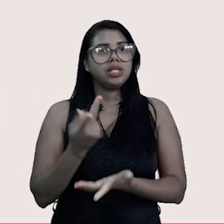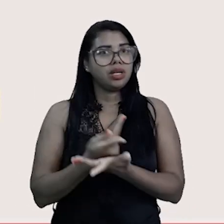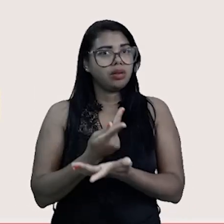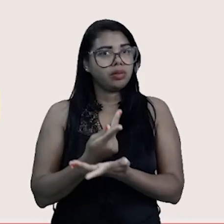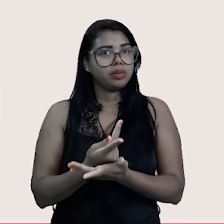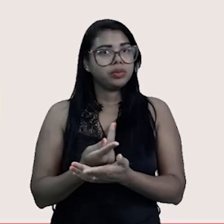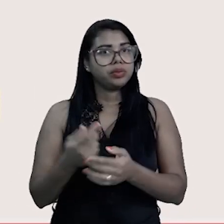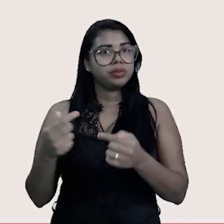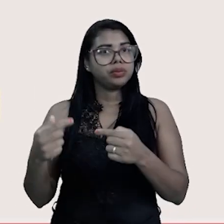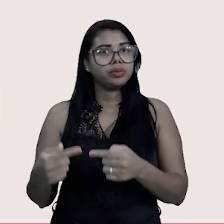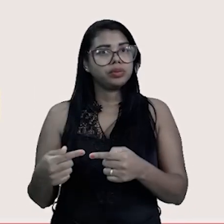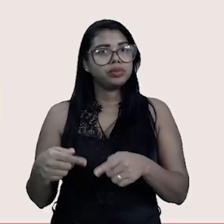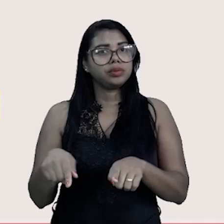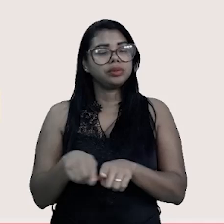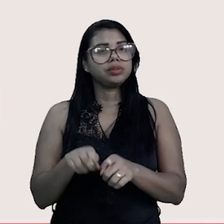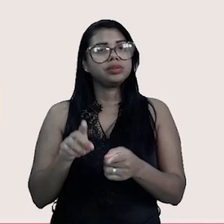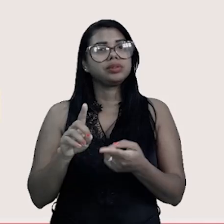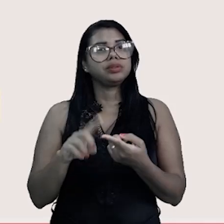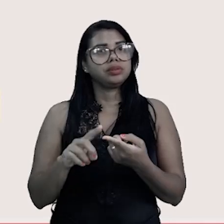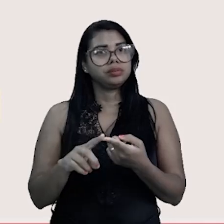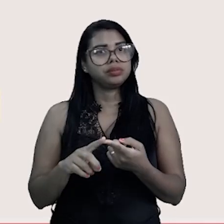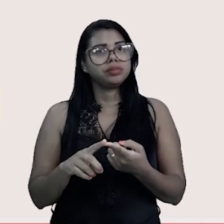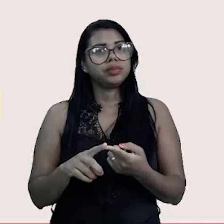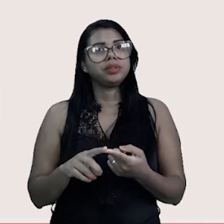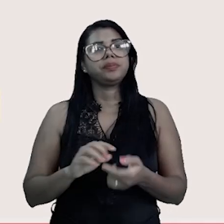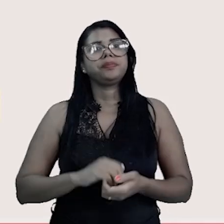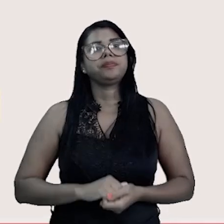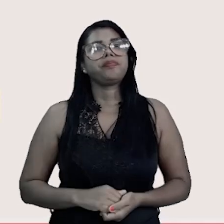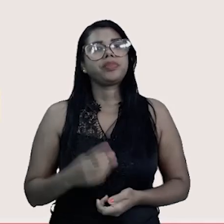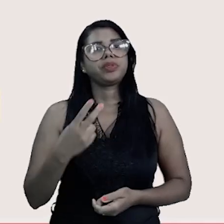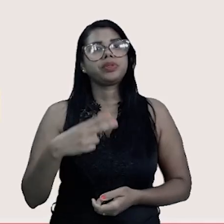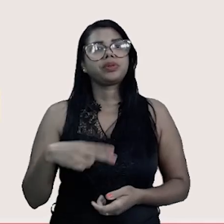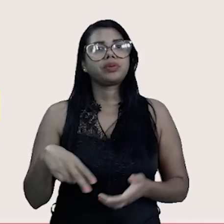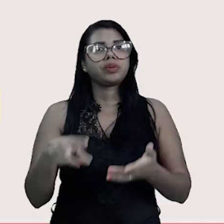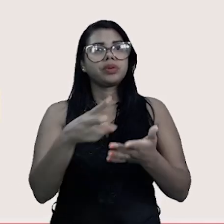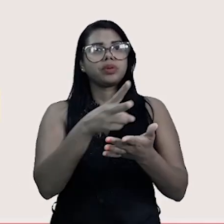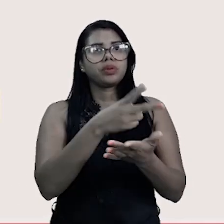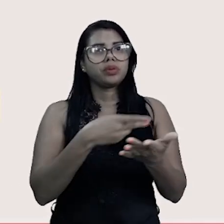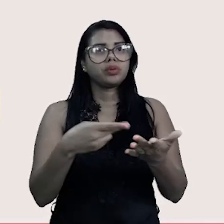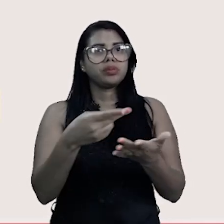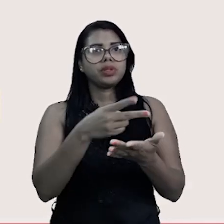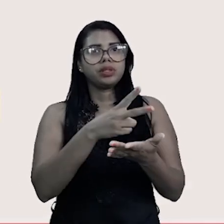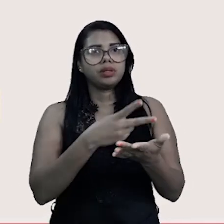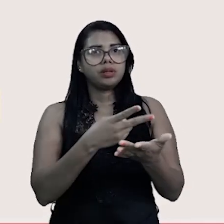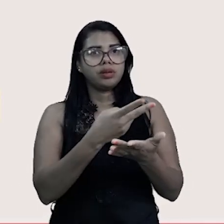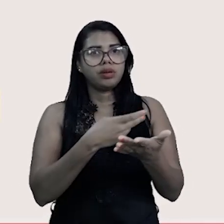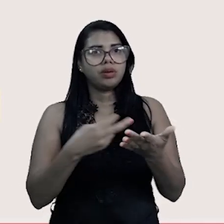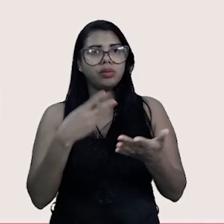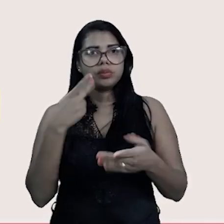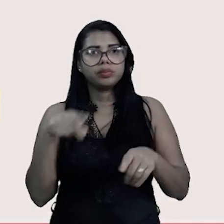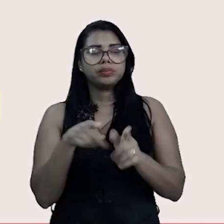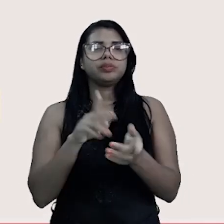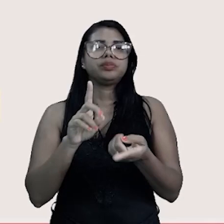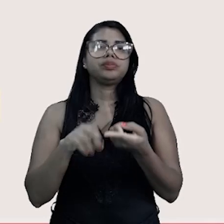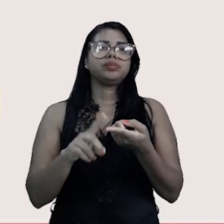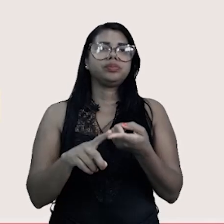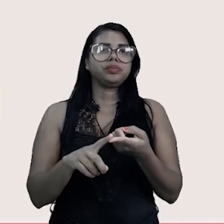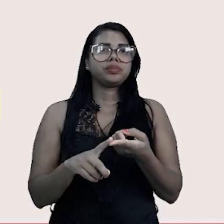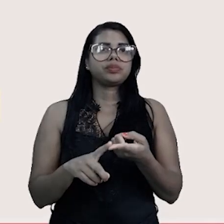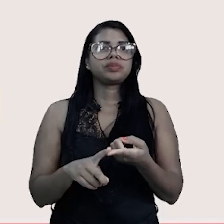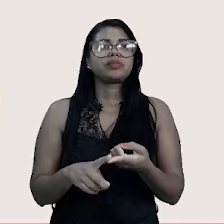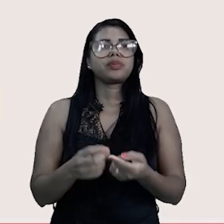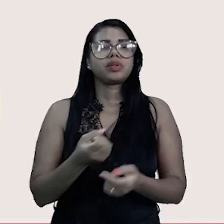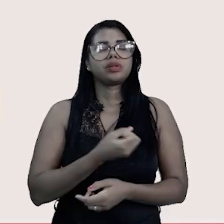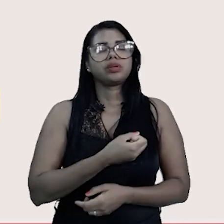né? Seja nominal, seja verbal. Mas é a chamada concordância ideológica, você encontra nos textos. A concordância de número,